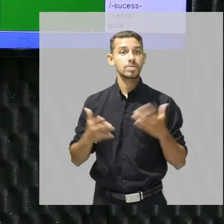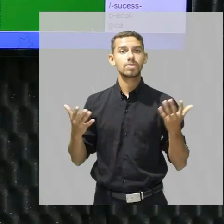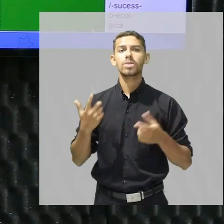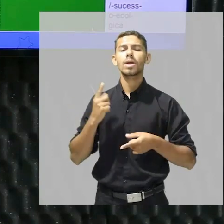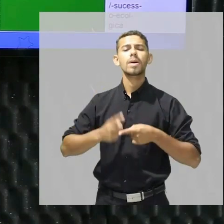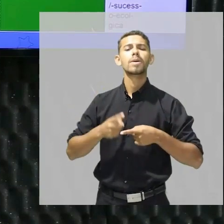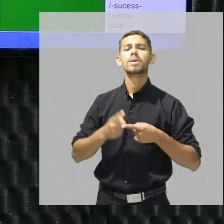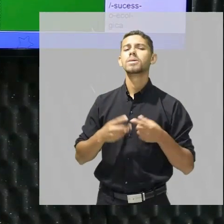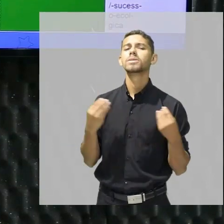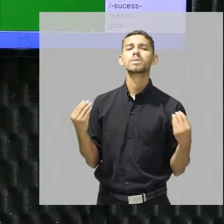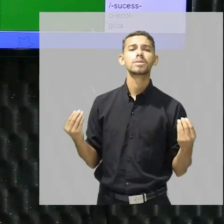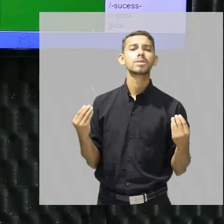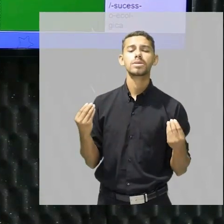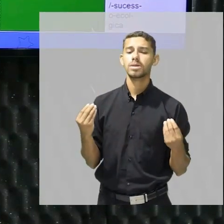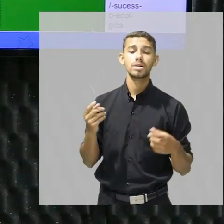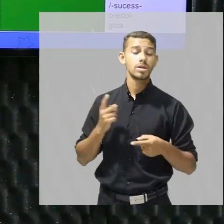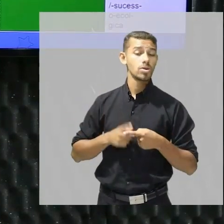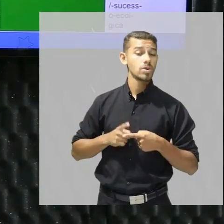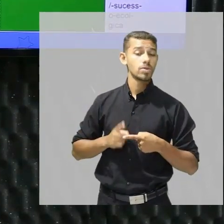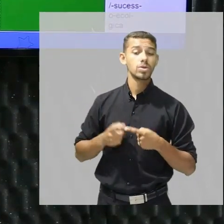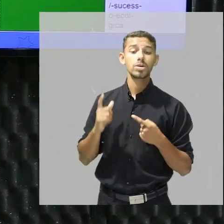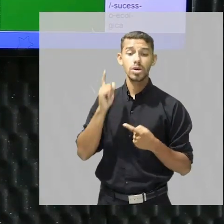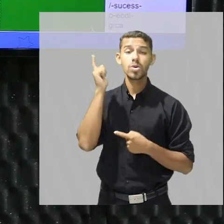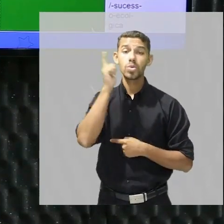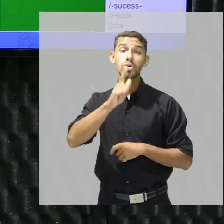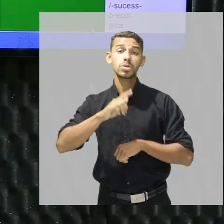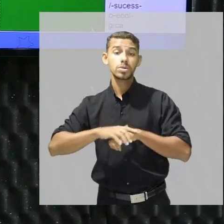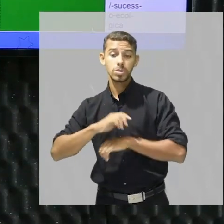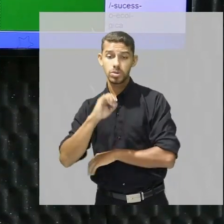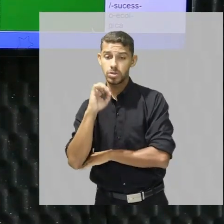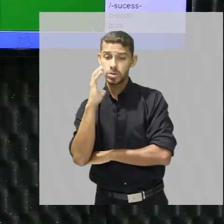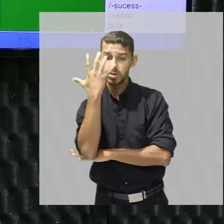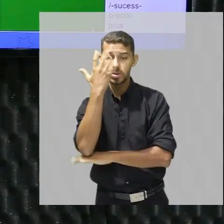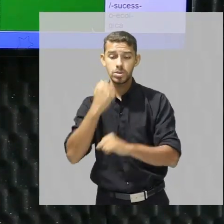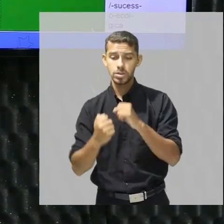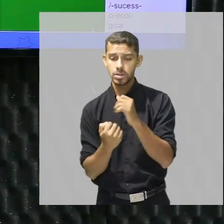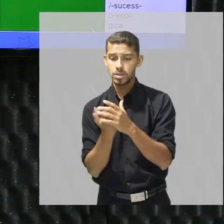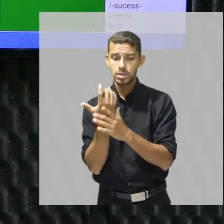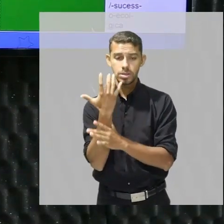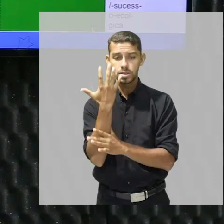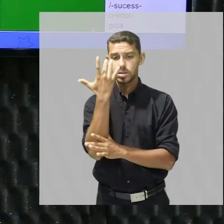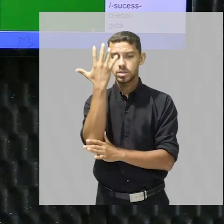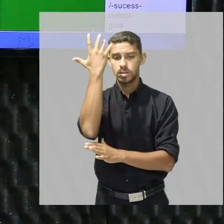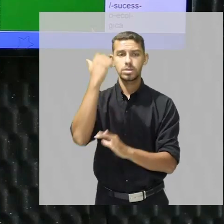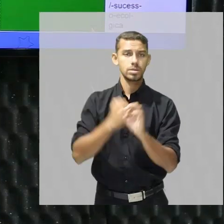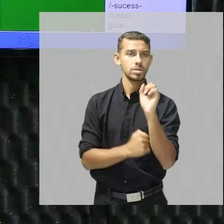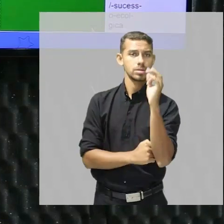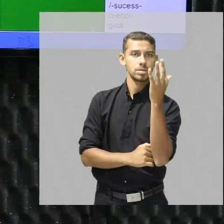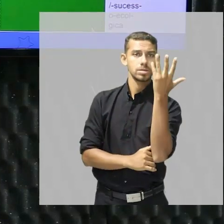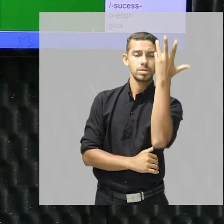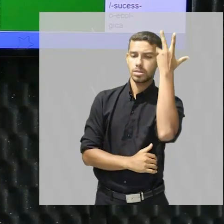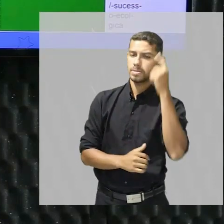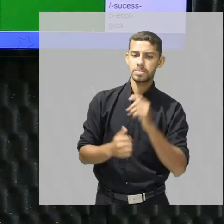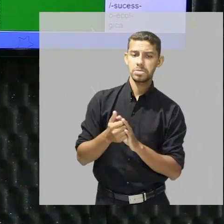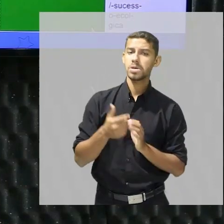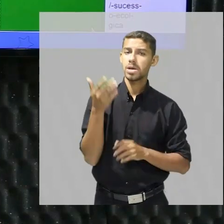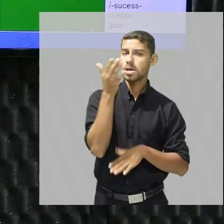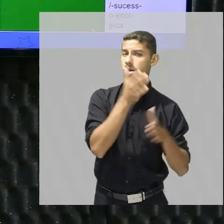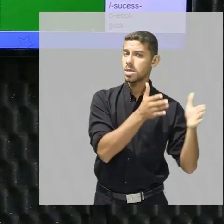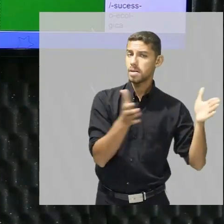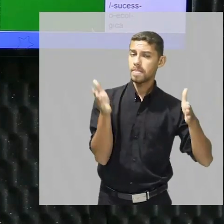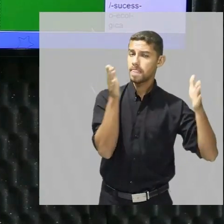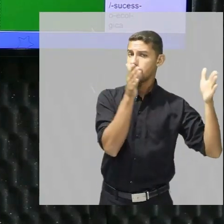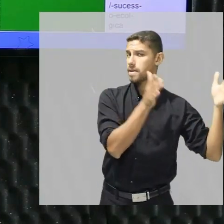que essas plantas de grande porte conseguiram se estabelecer aqui? Graças à decomposição e morte das plantas pioneiras e das